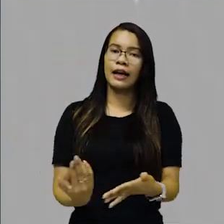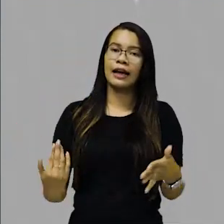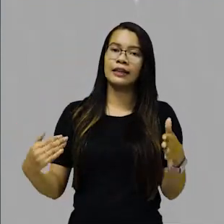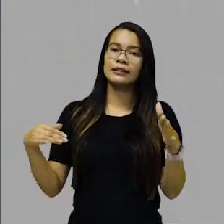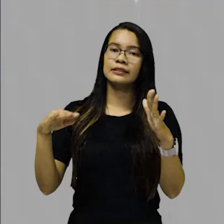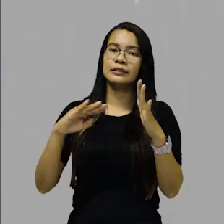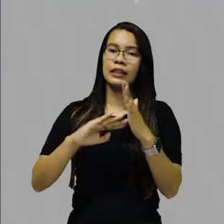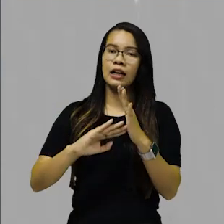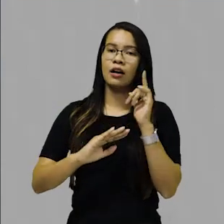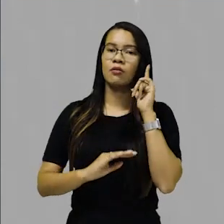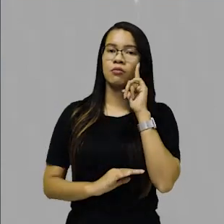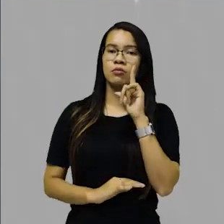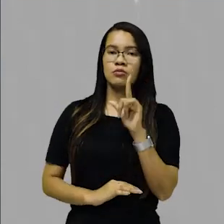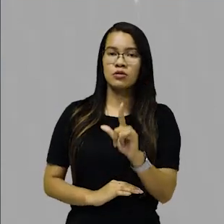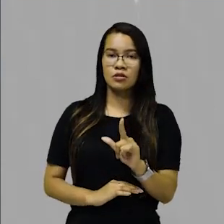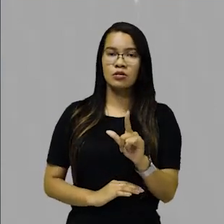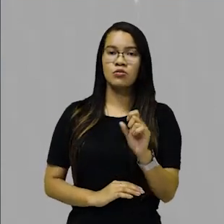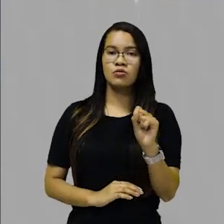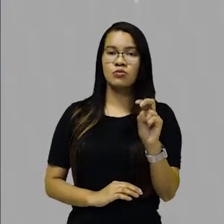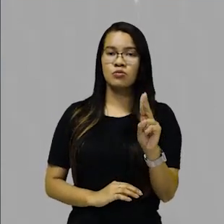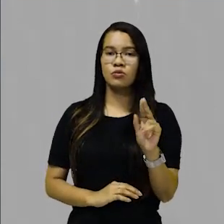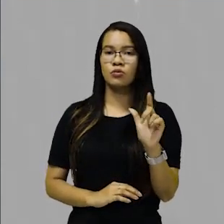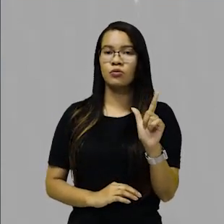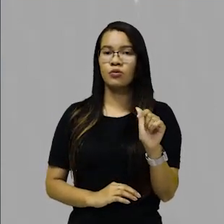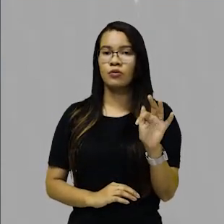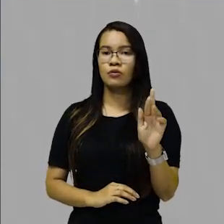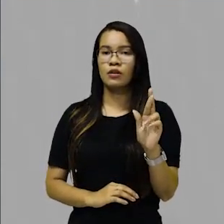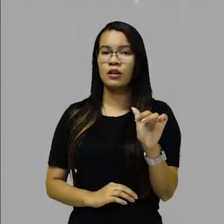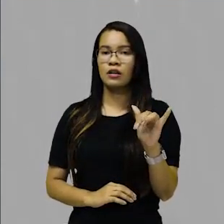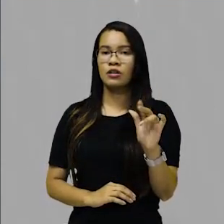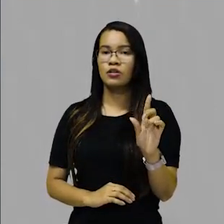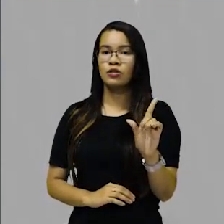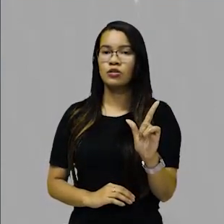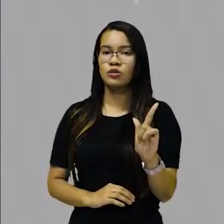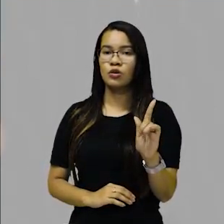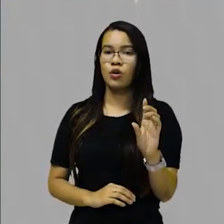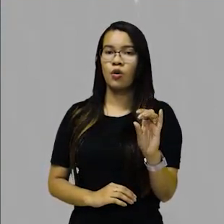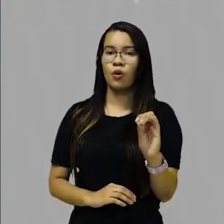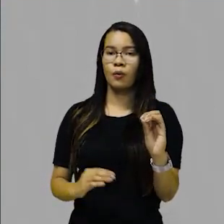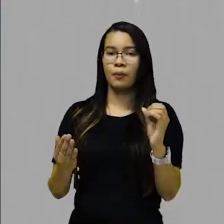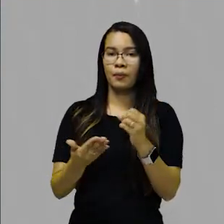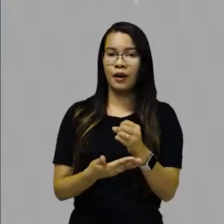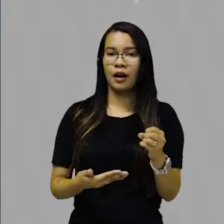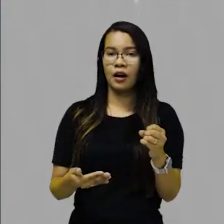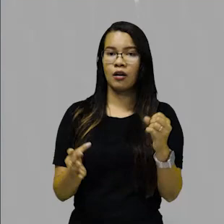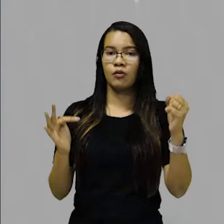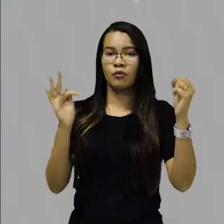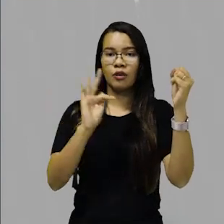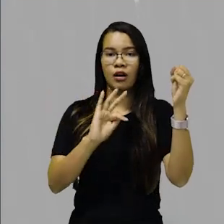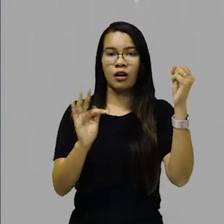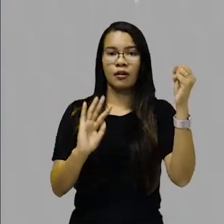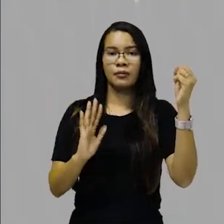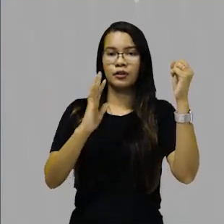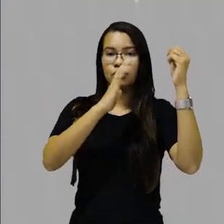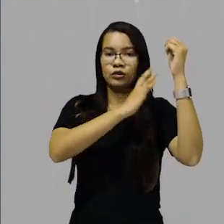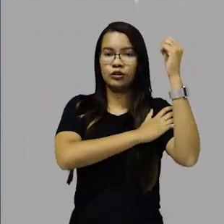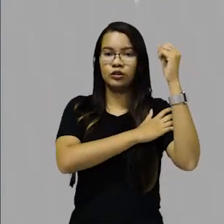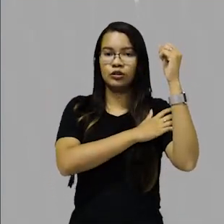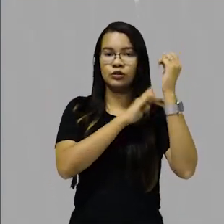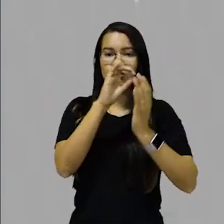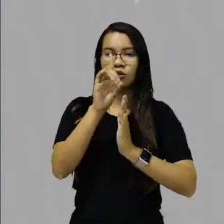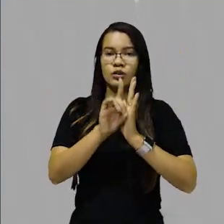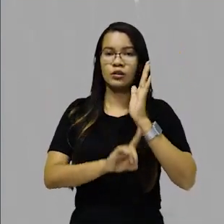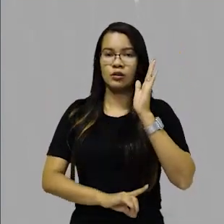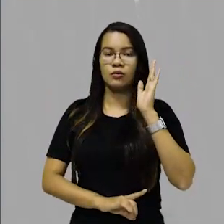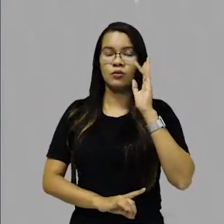sufrágio basicamente feminismo. No sufrágio do direito político do voto feminino, que